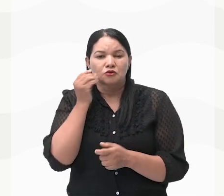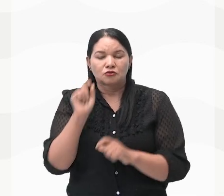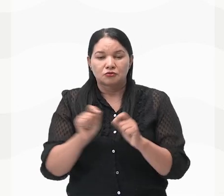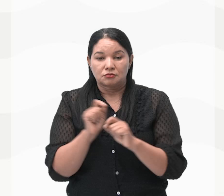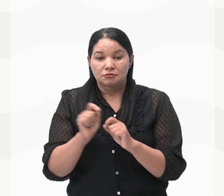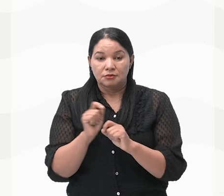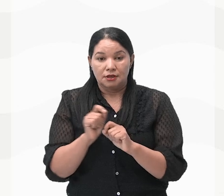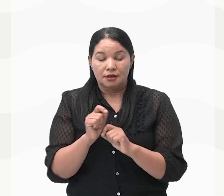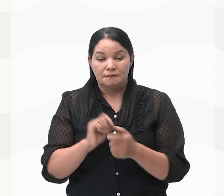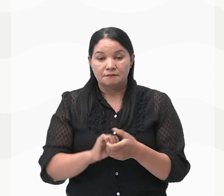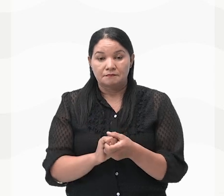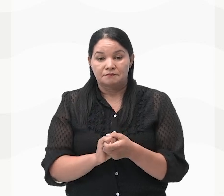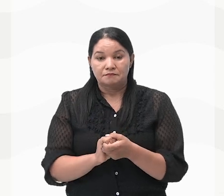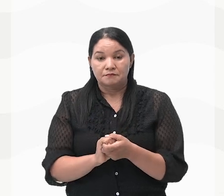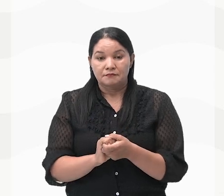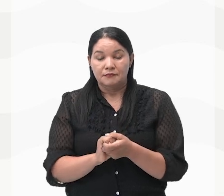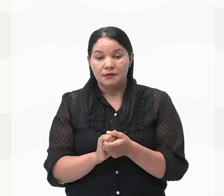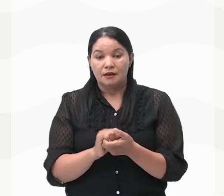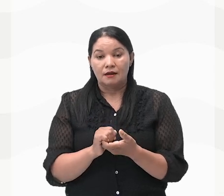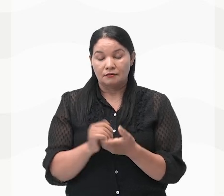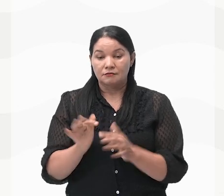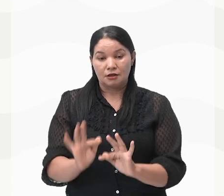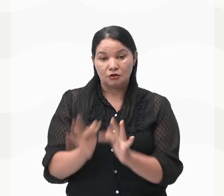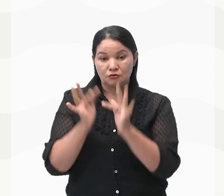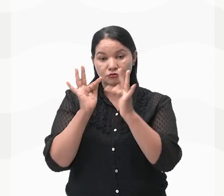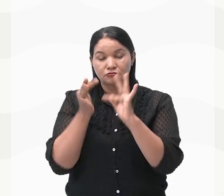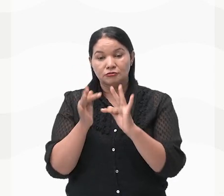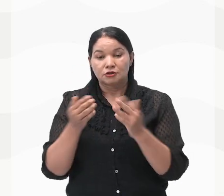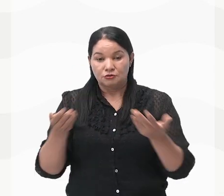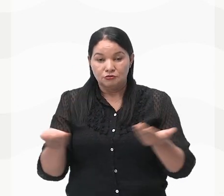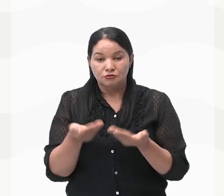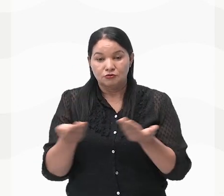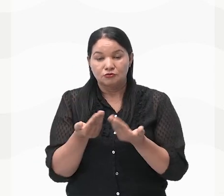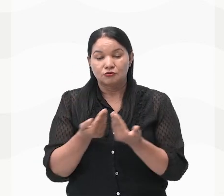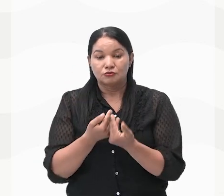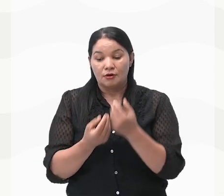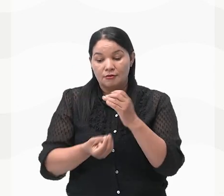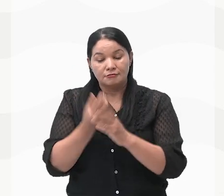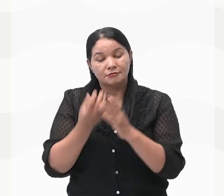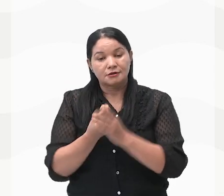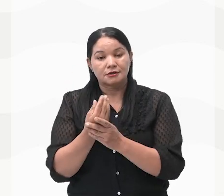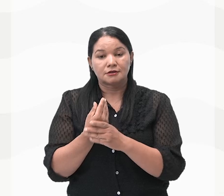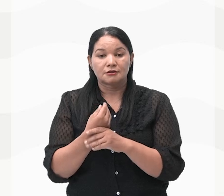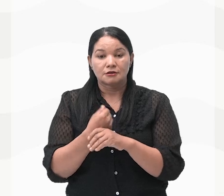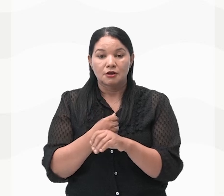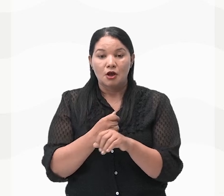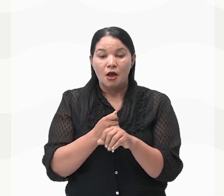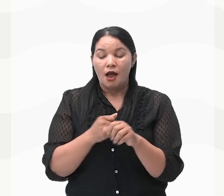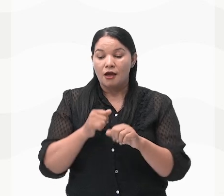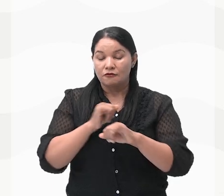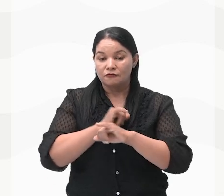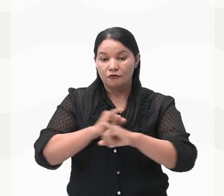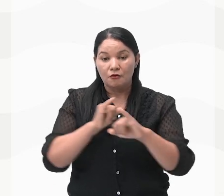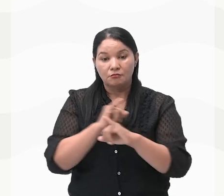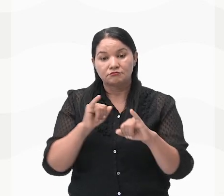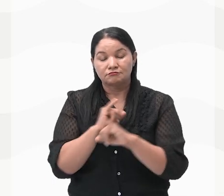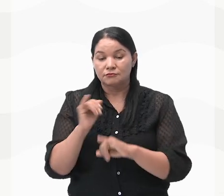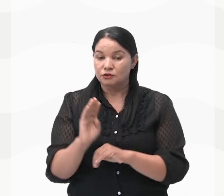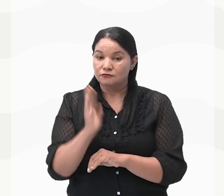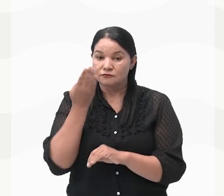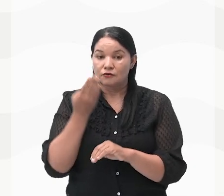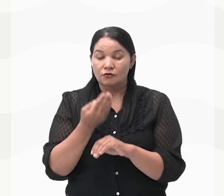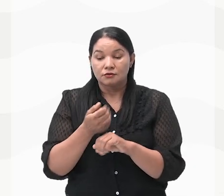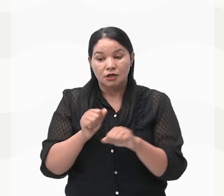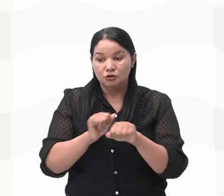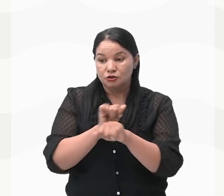que podem se espalhar rapidamente nas redes sociais. Esse tipo de manipulação é uma estratégia comum em fake